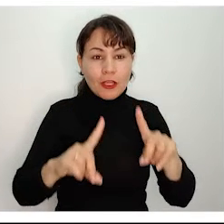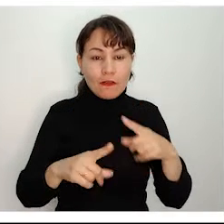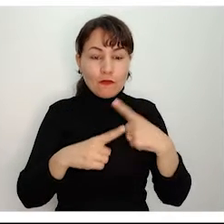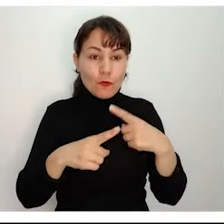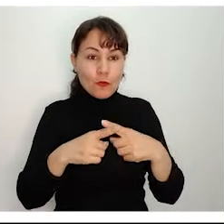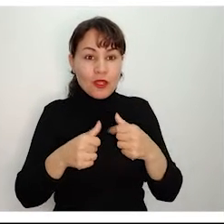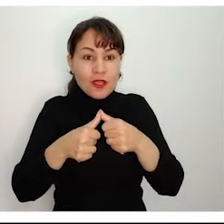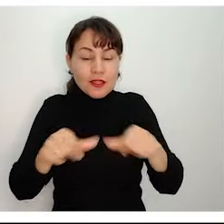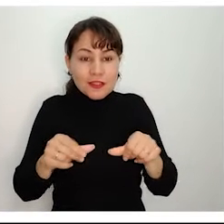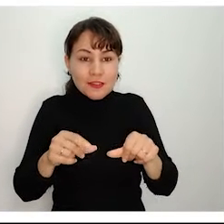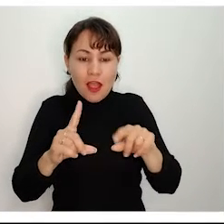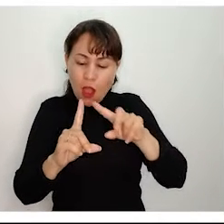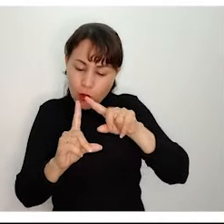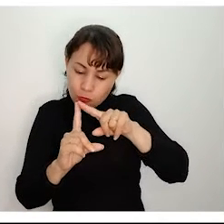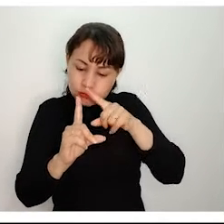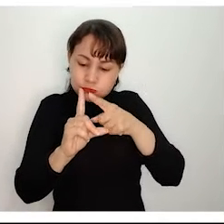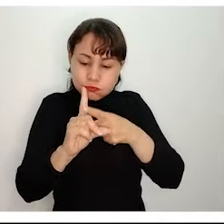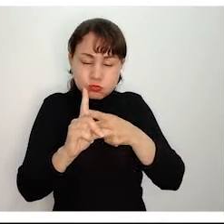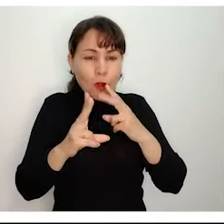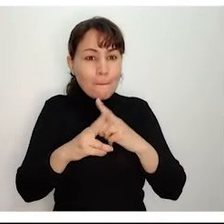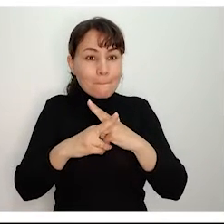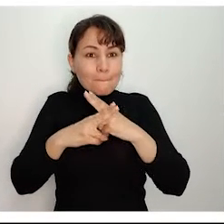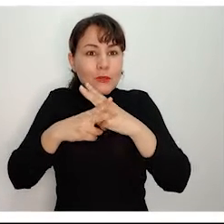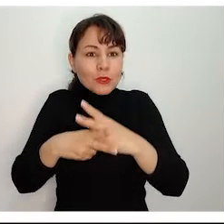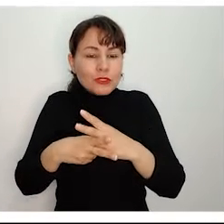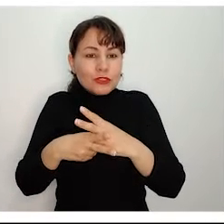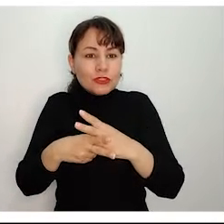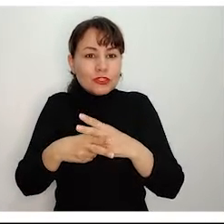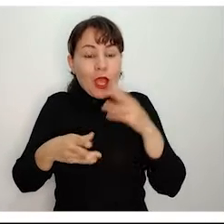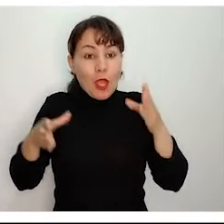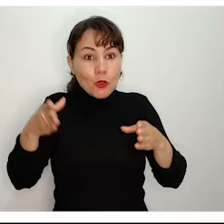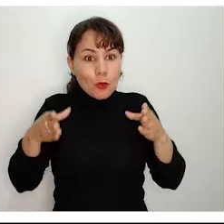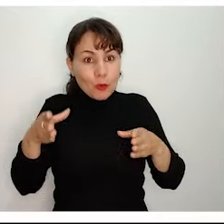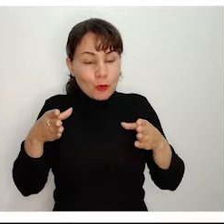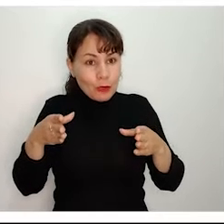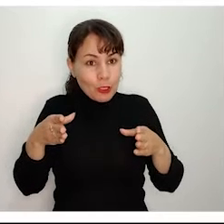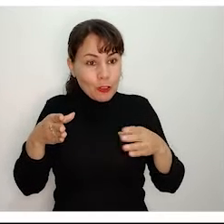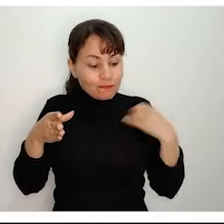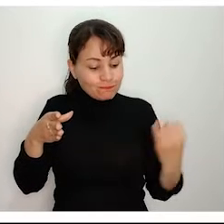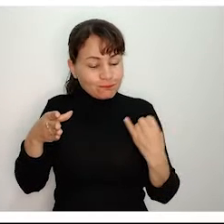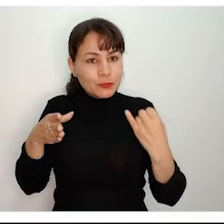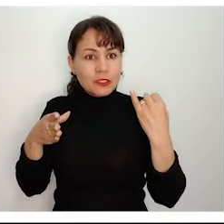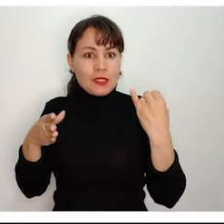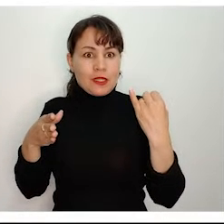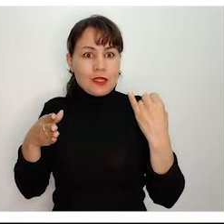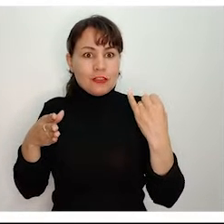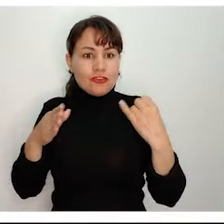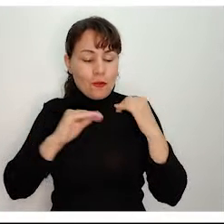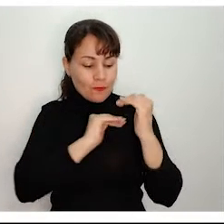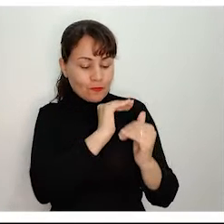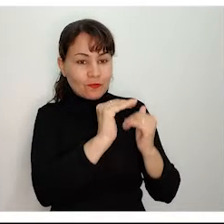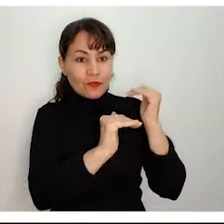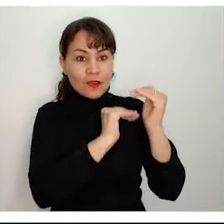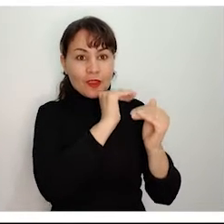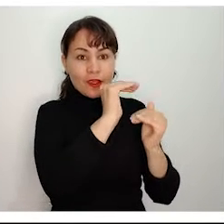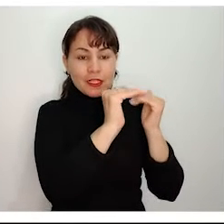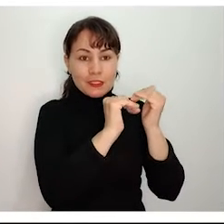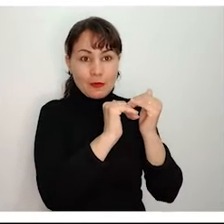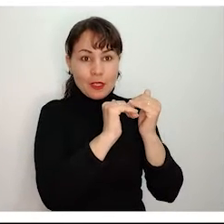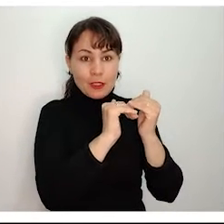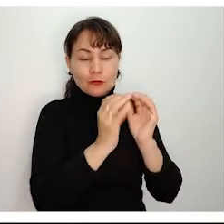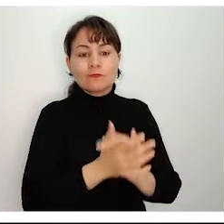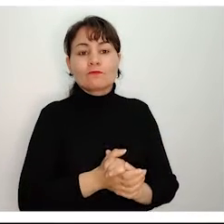grande desafio, porque ela está ali bastante protegida e um período extremamente importante